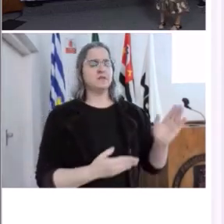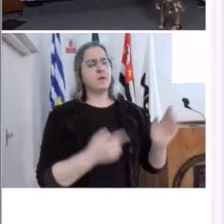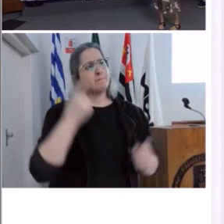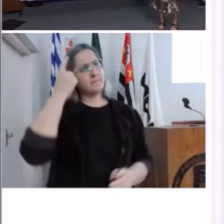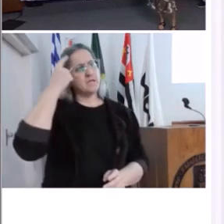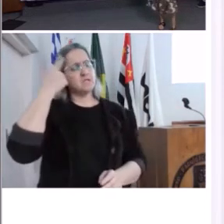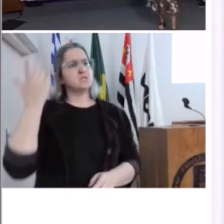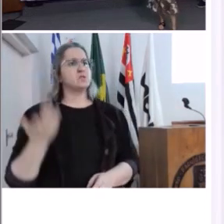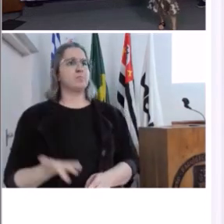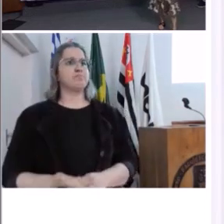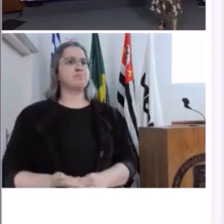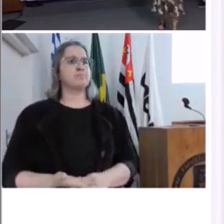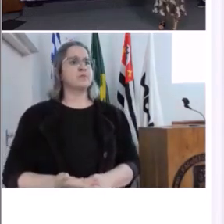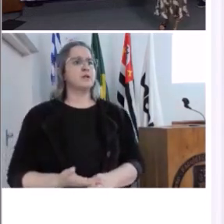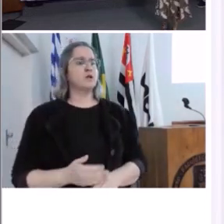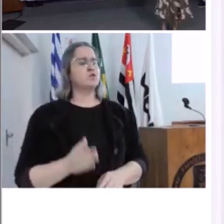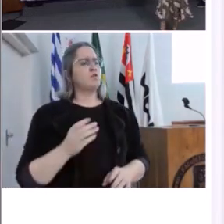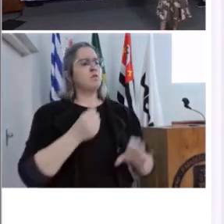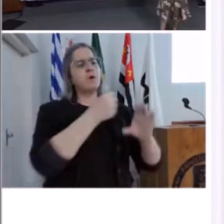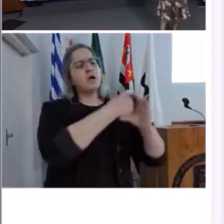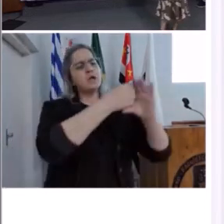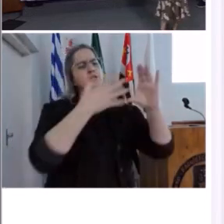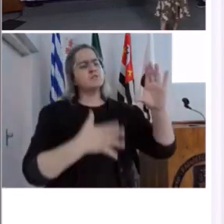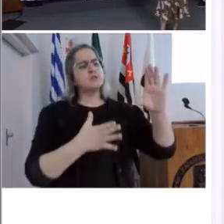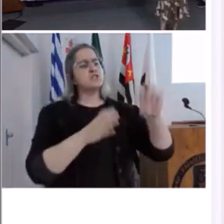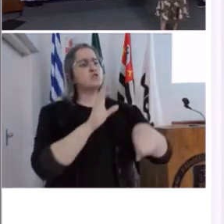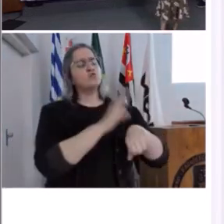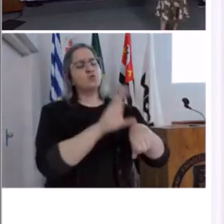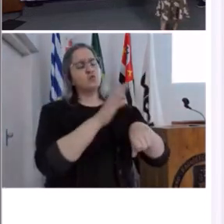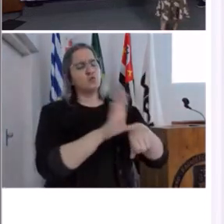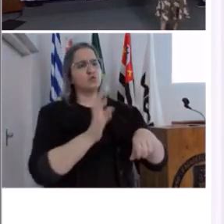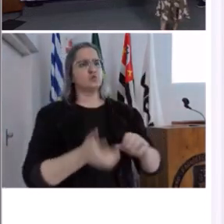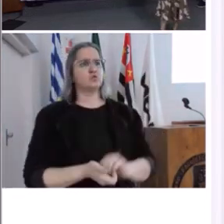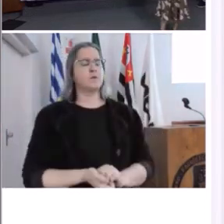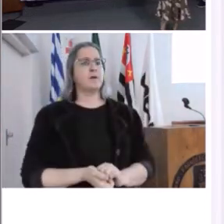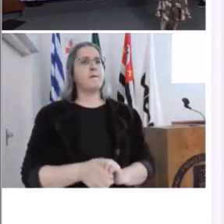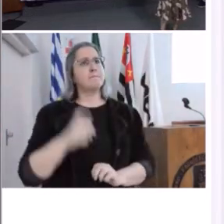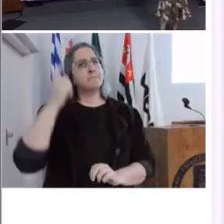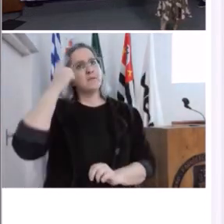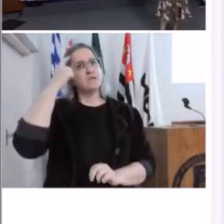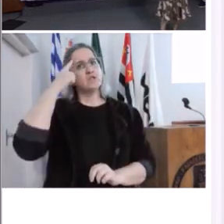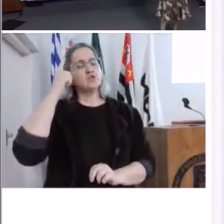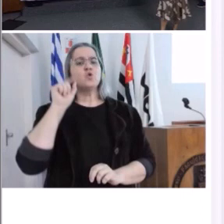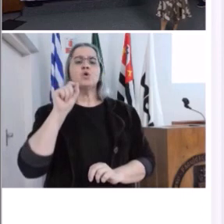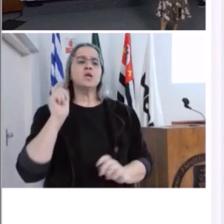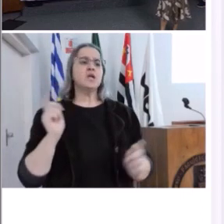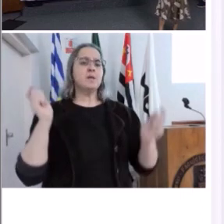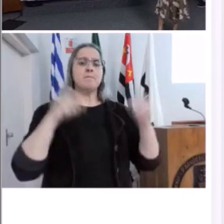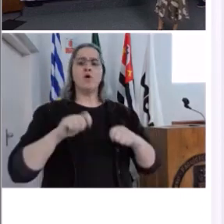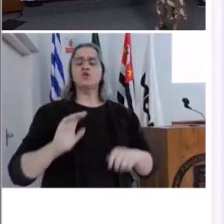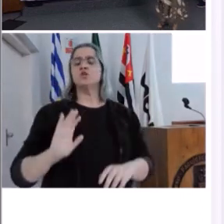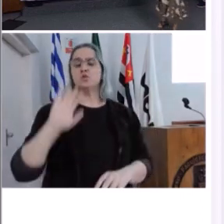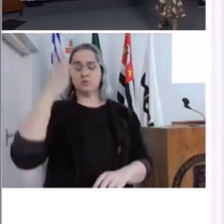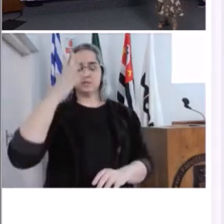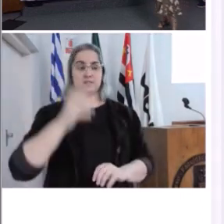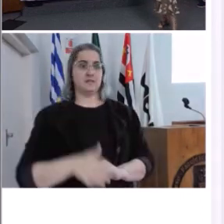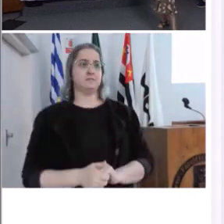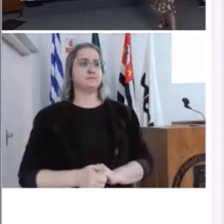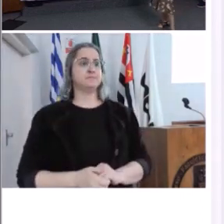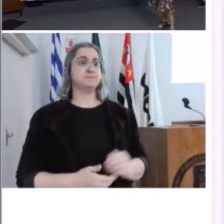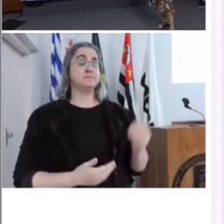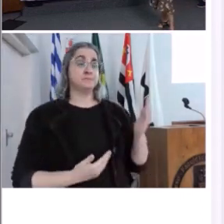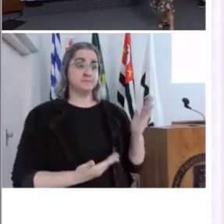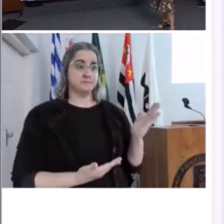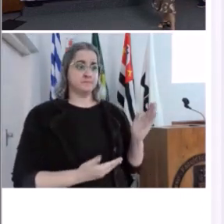da vida, vamos começar as classificações dos pacientes, né? Então, o que pode acontecer com o indivíduo que vocês vão se deparar? Então,